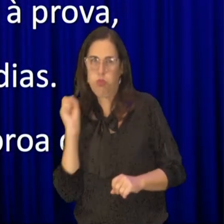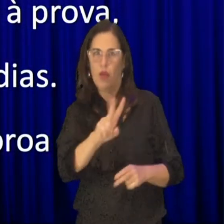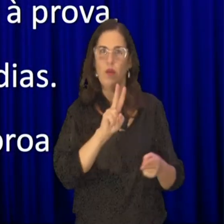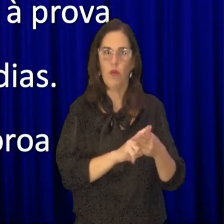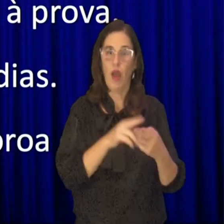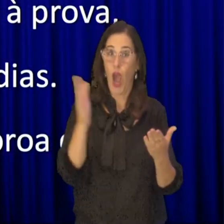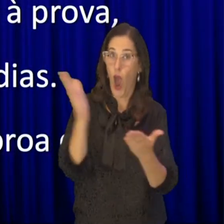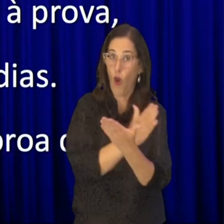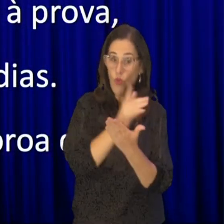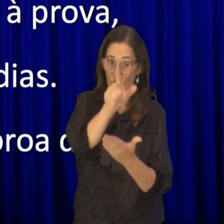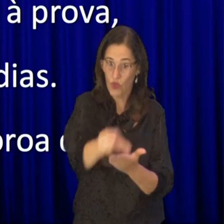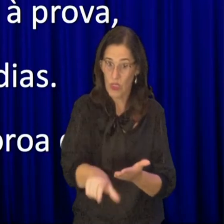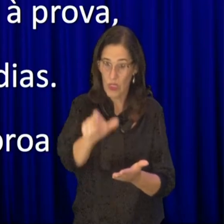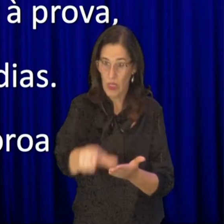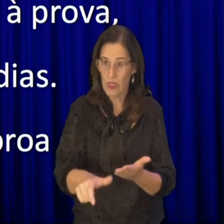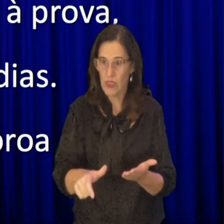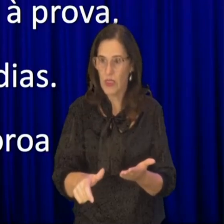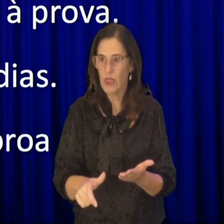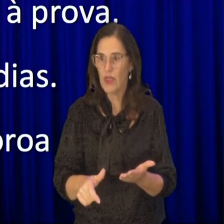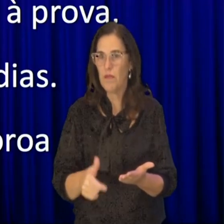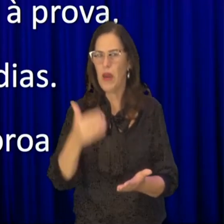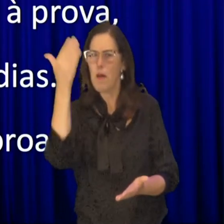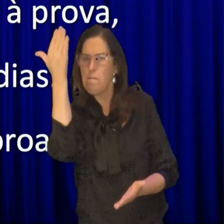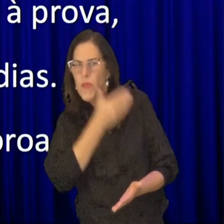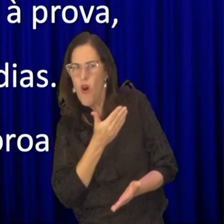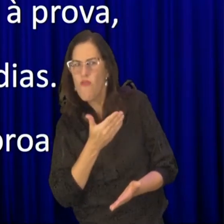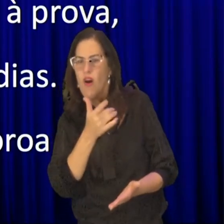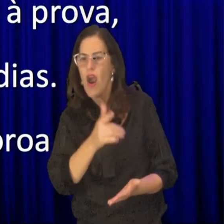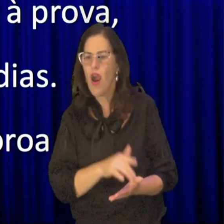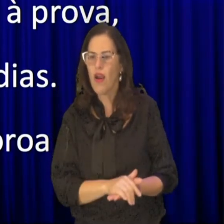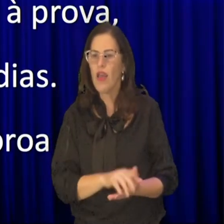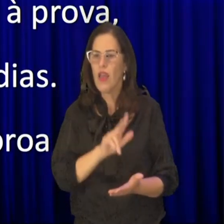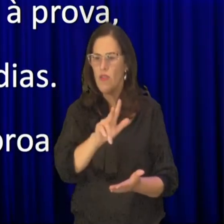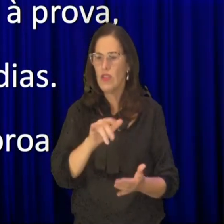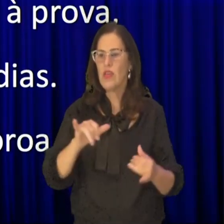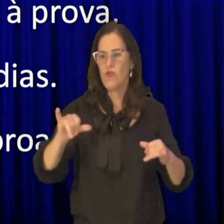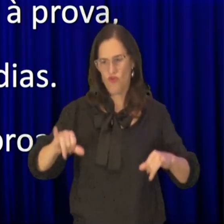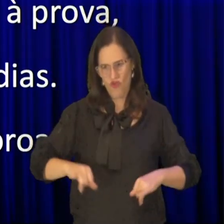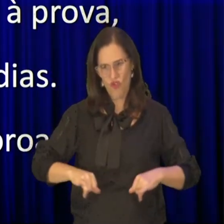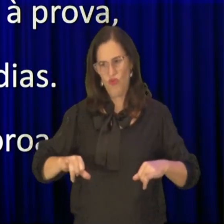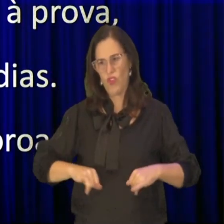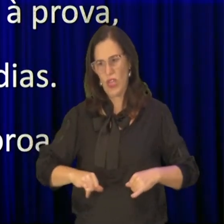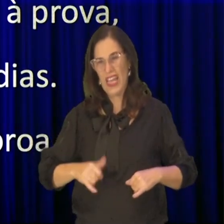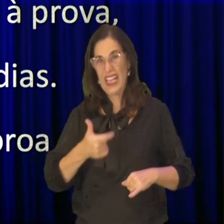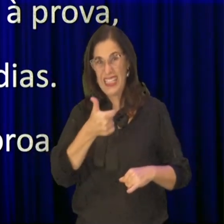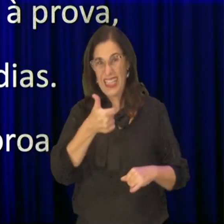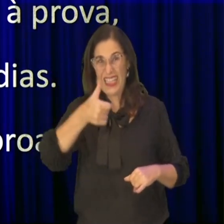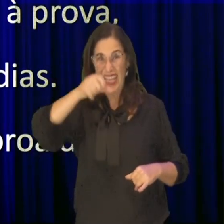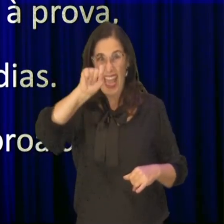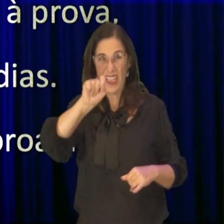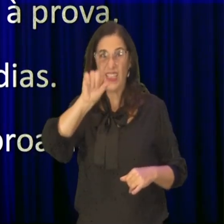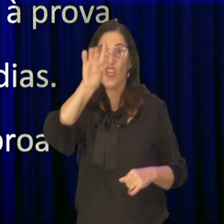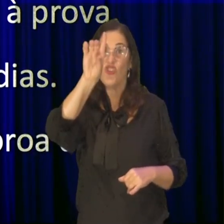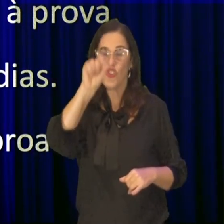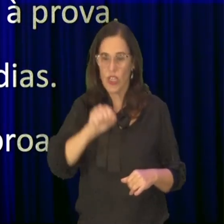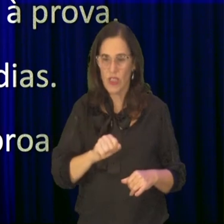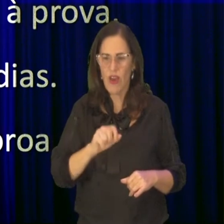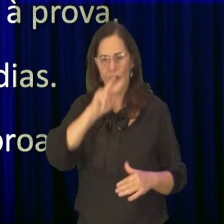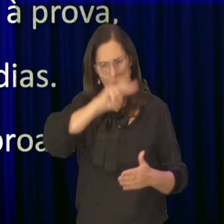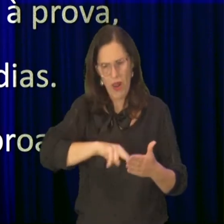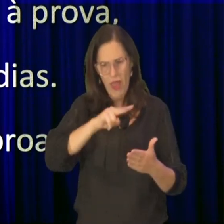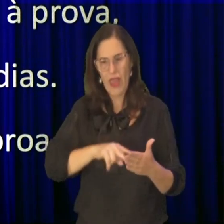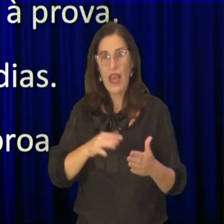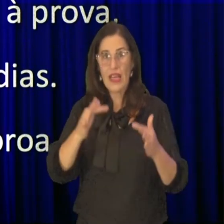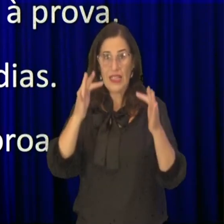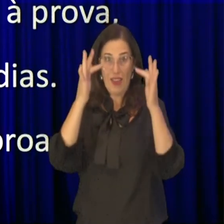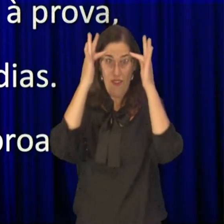de vós, para ser dispostos à prova, e tereis tribulação de 10 dias. Leia comigo o final desse verso, irmão.